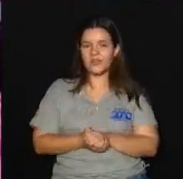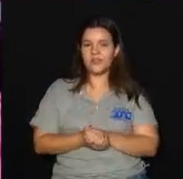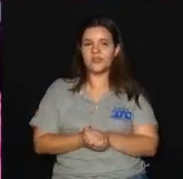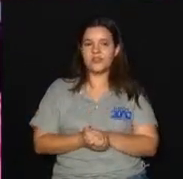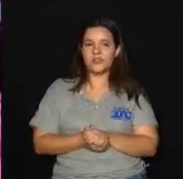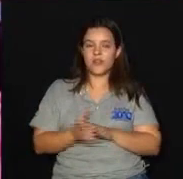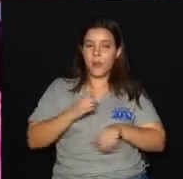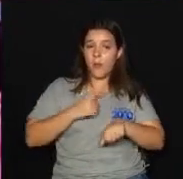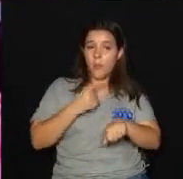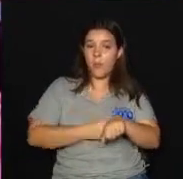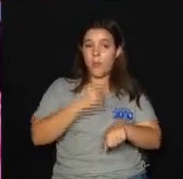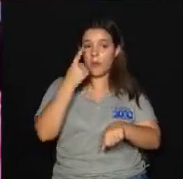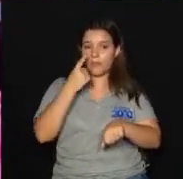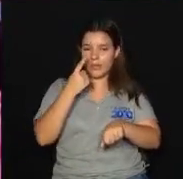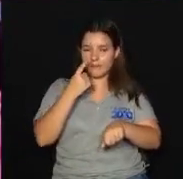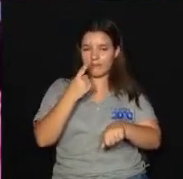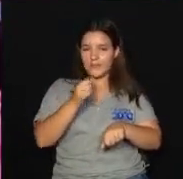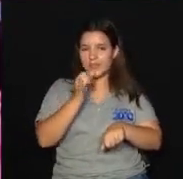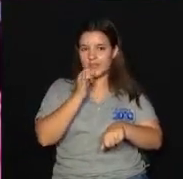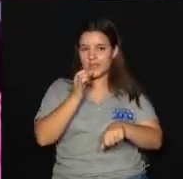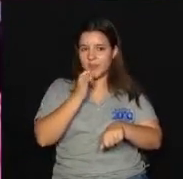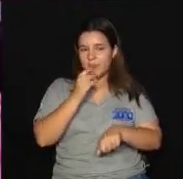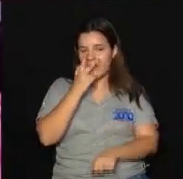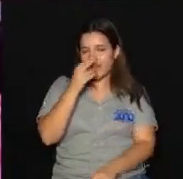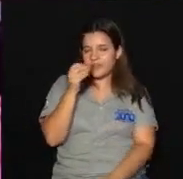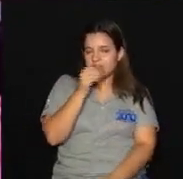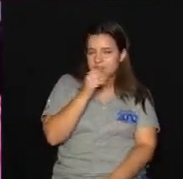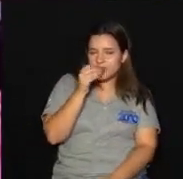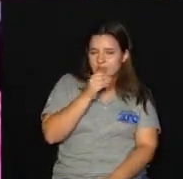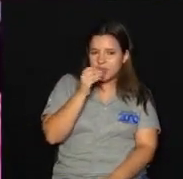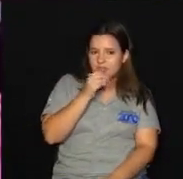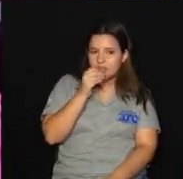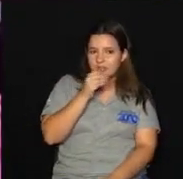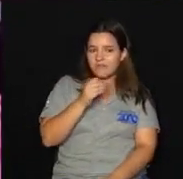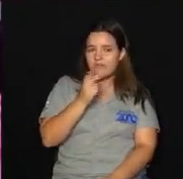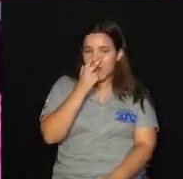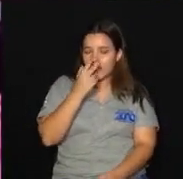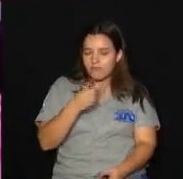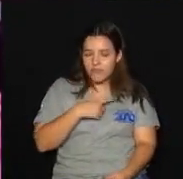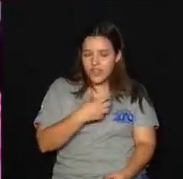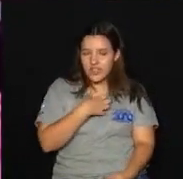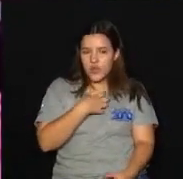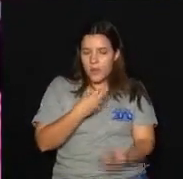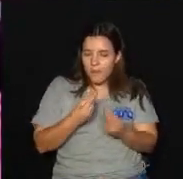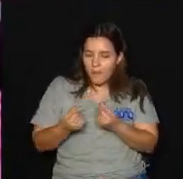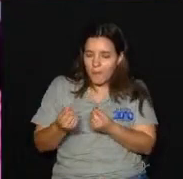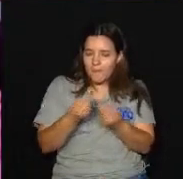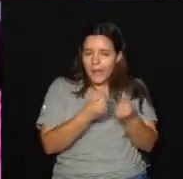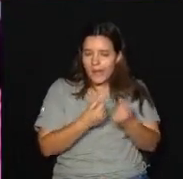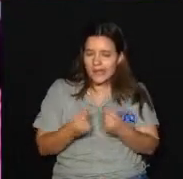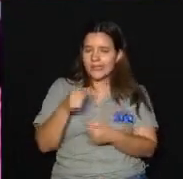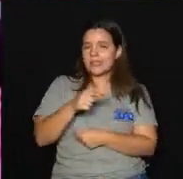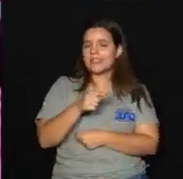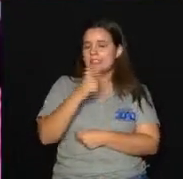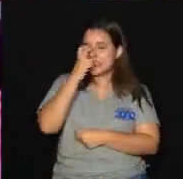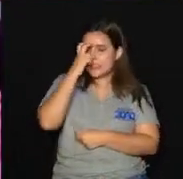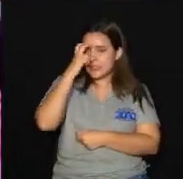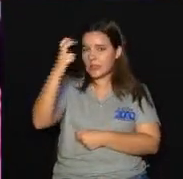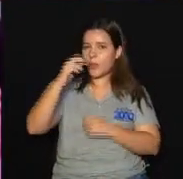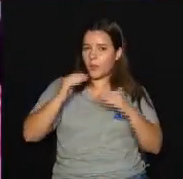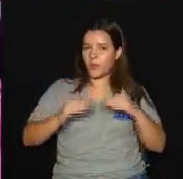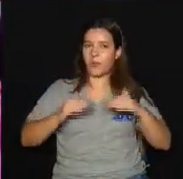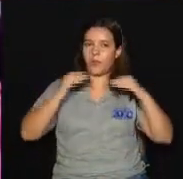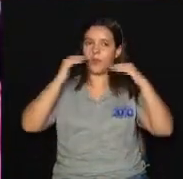e os momentos, vamos dizer assim, de fragilidade de uma maneira muito sábia,